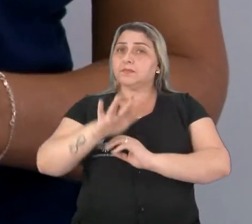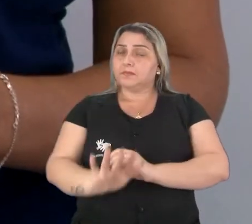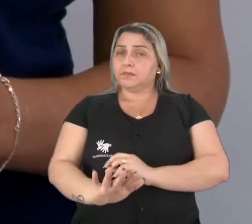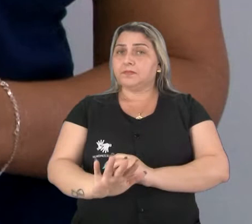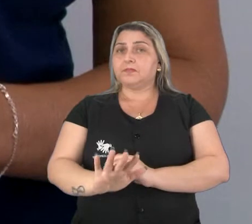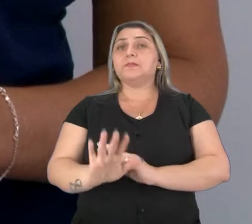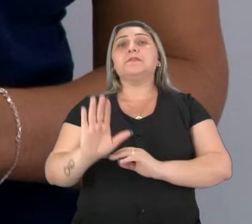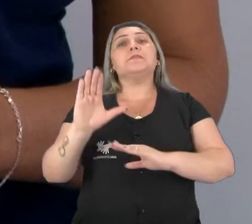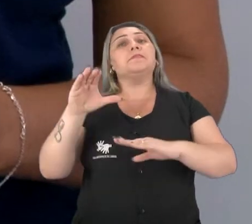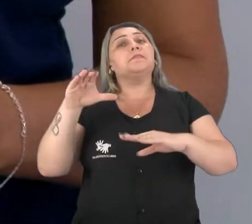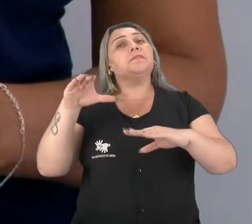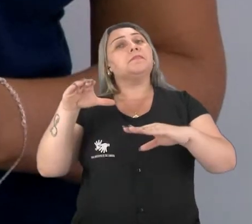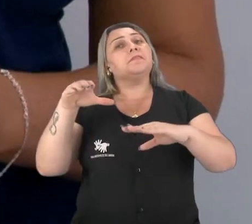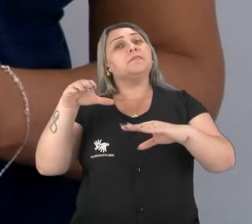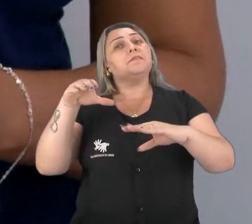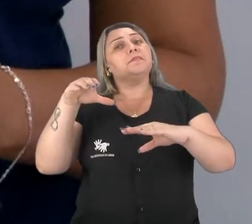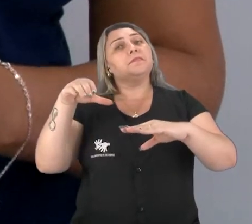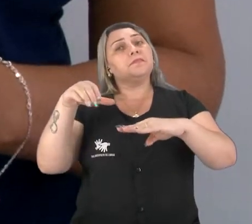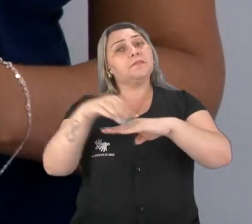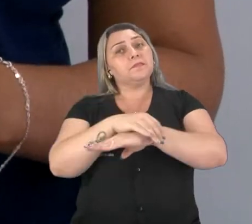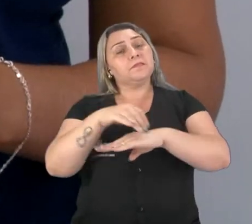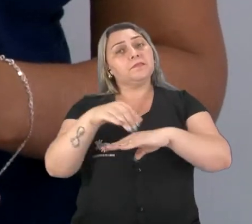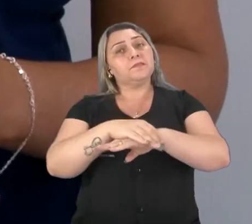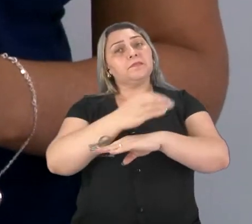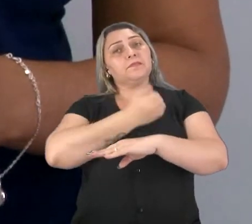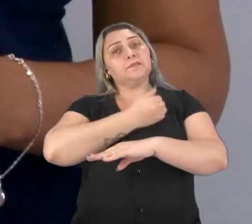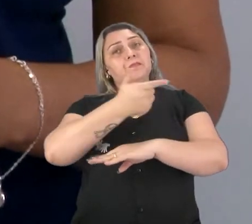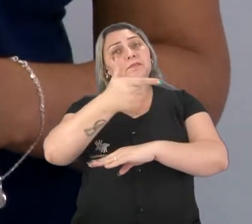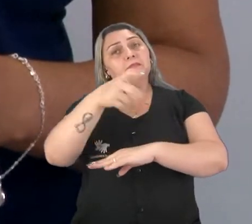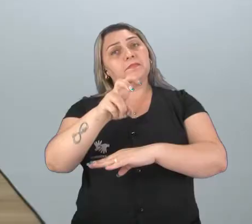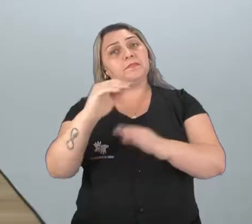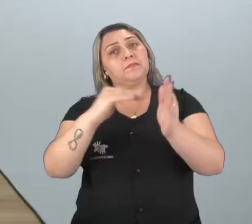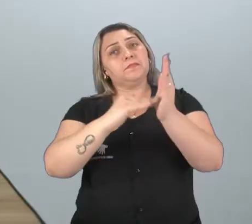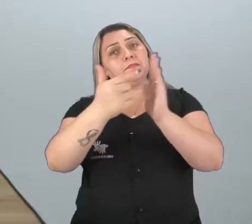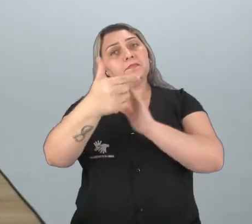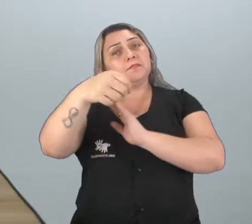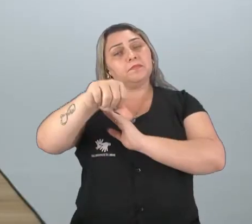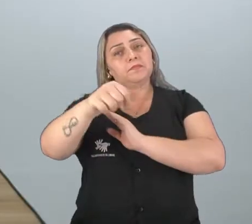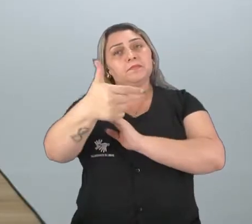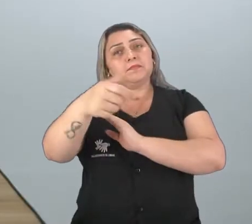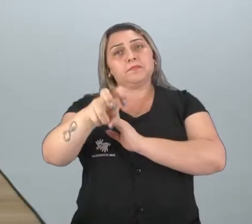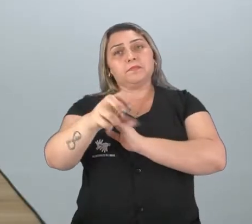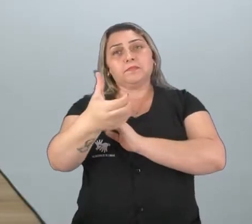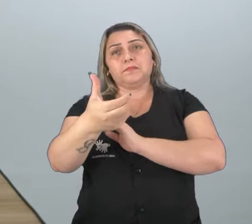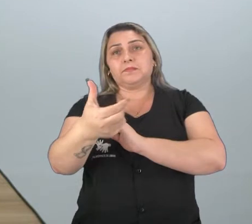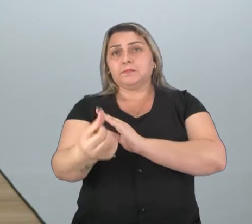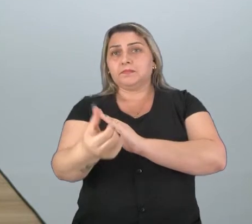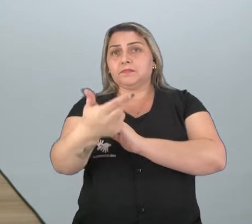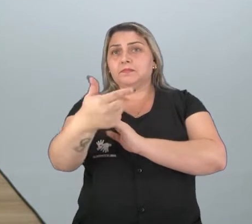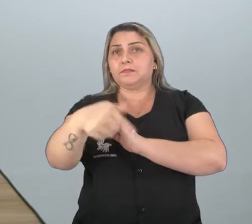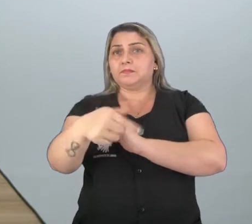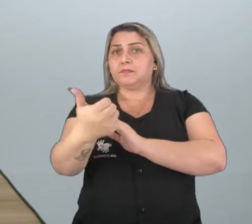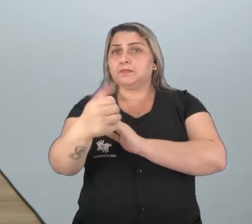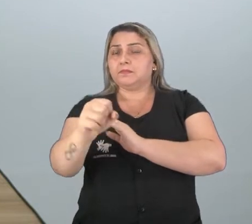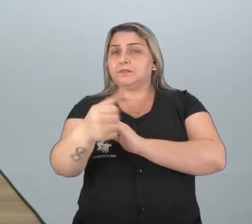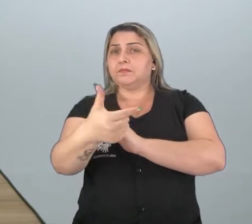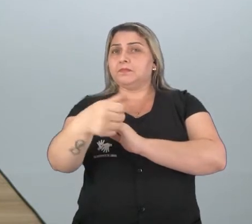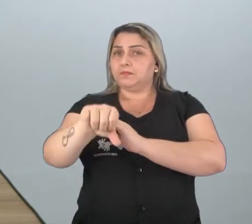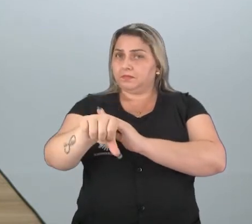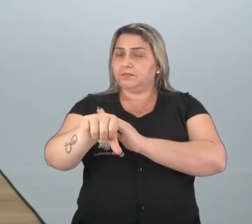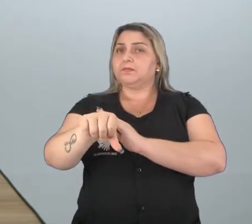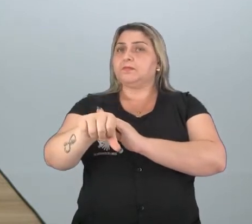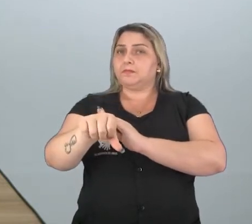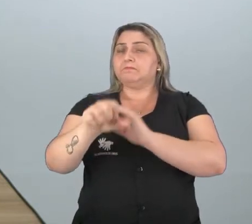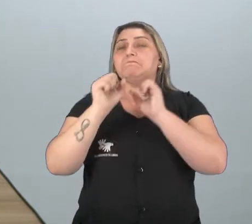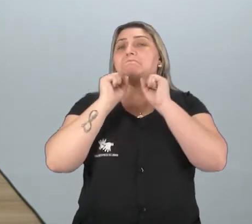crianças que calçam entre o número 25 até o 29, 25, 26, 27, 28 e